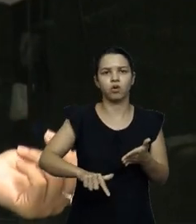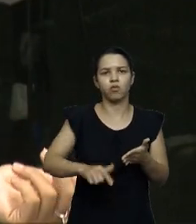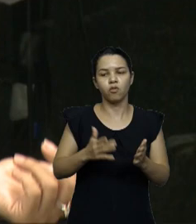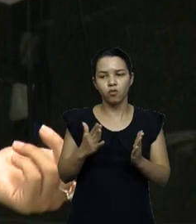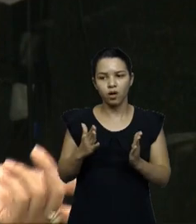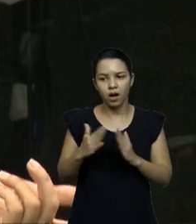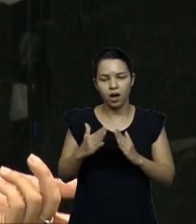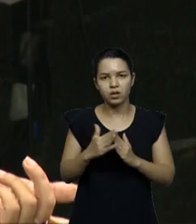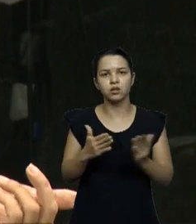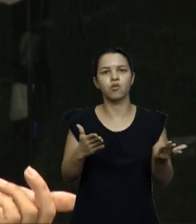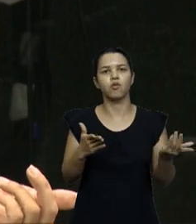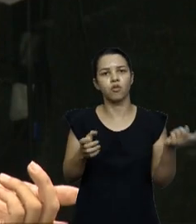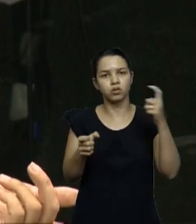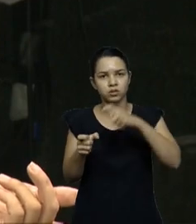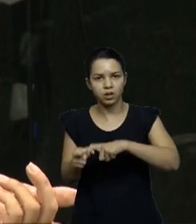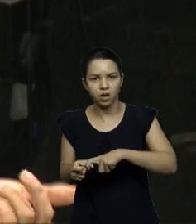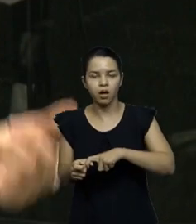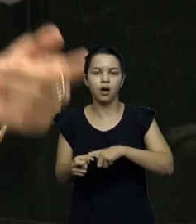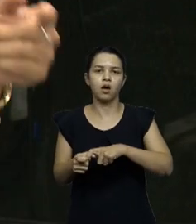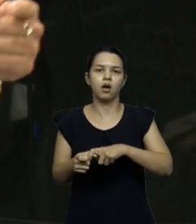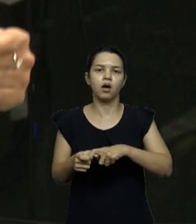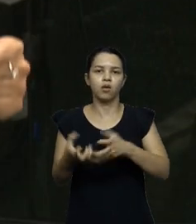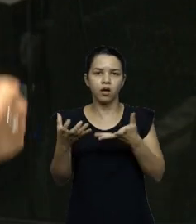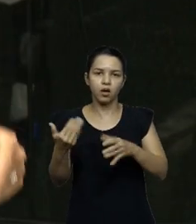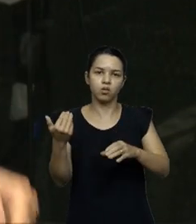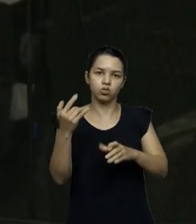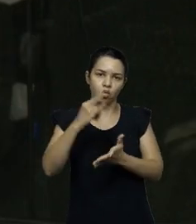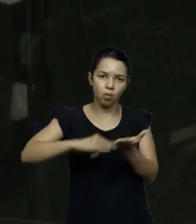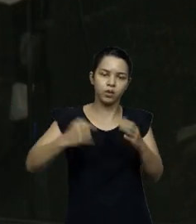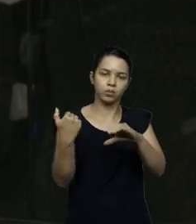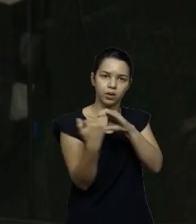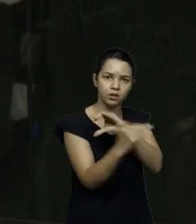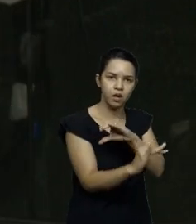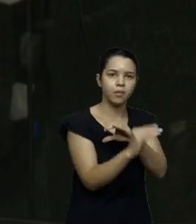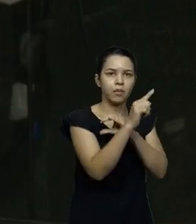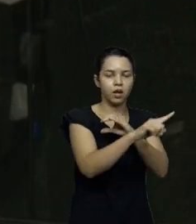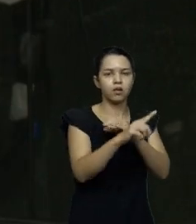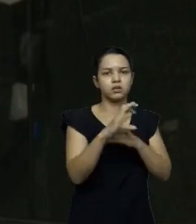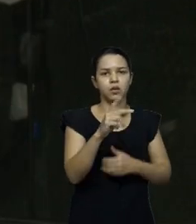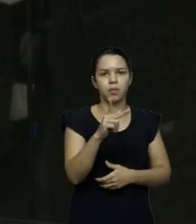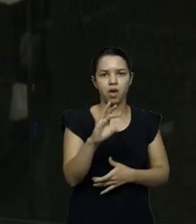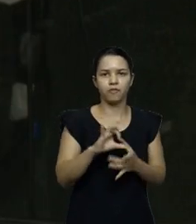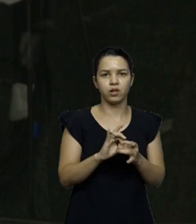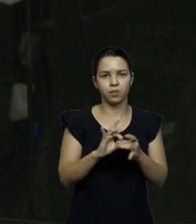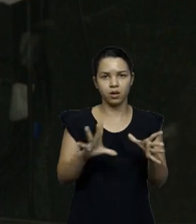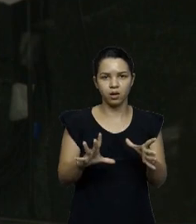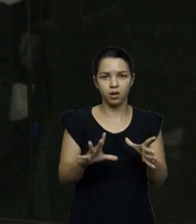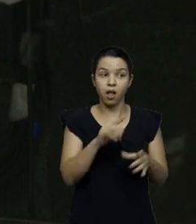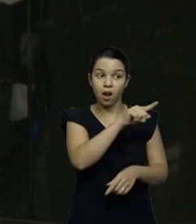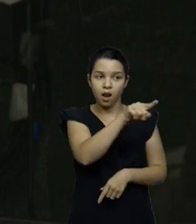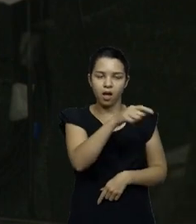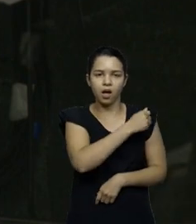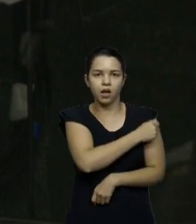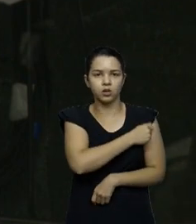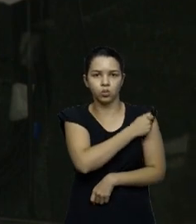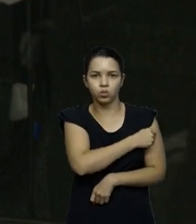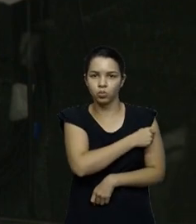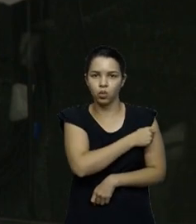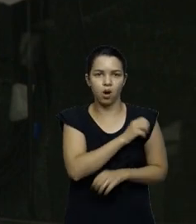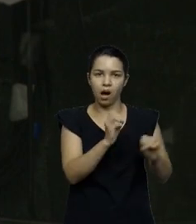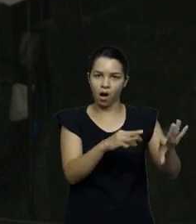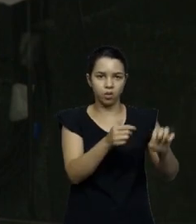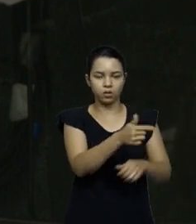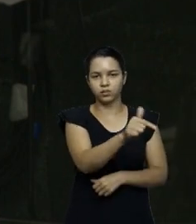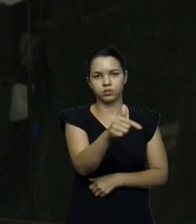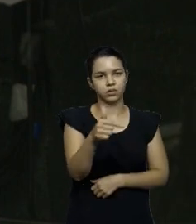lá para 73 desbloquear meu CPF enquanto isso os alunos lá sem aula o aluno que eu falei com a mãe dele